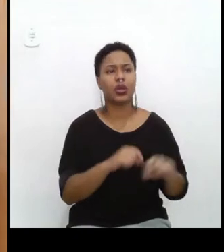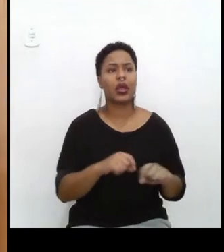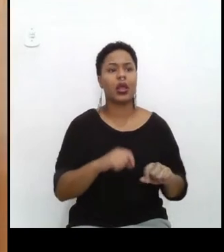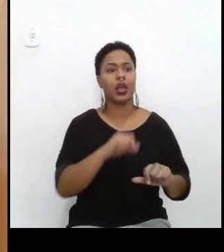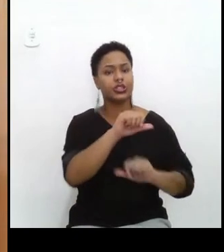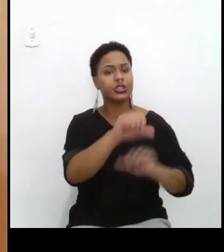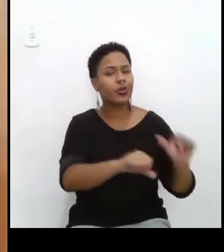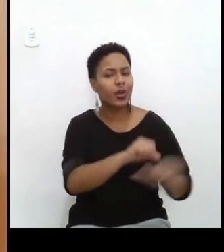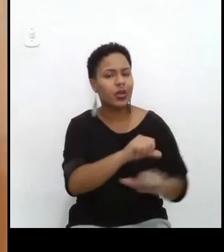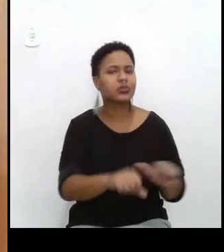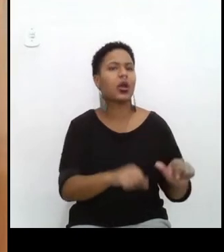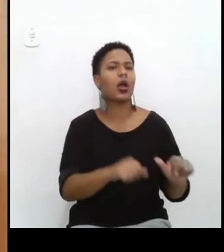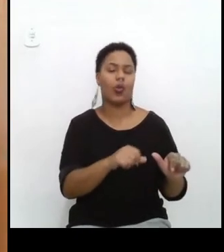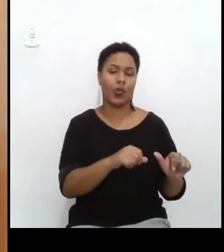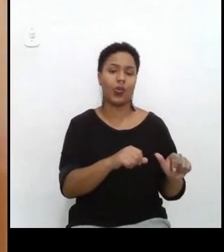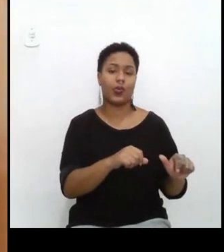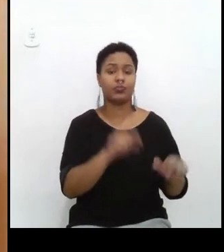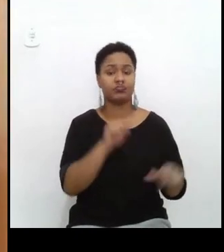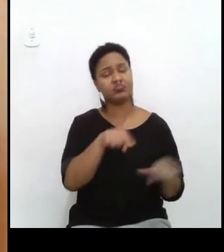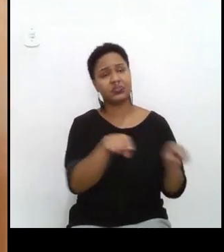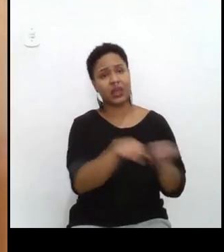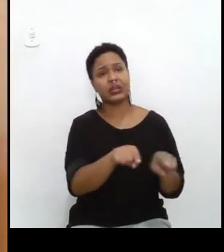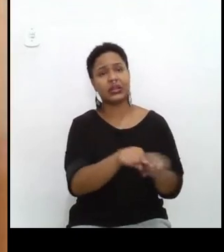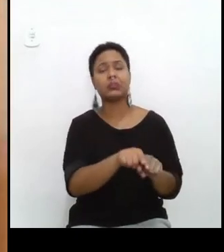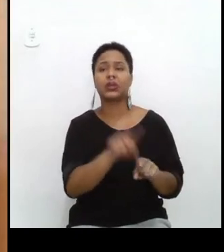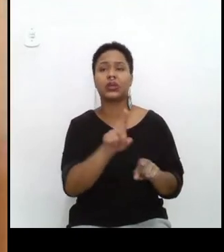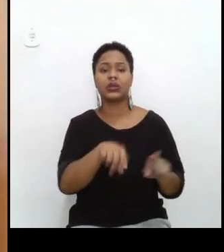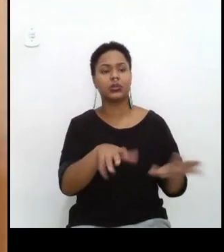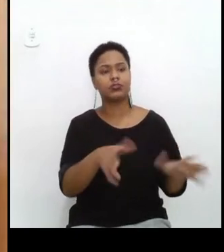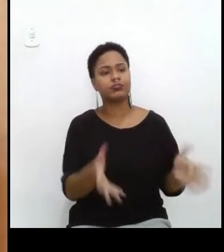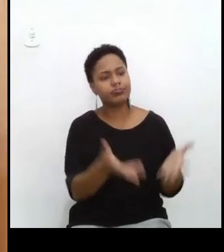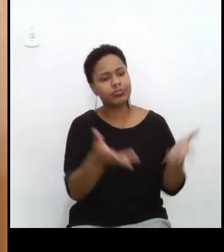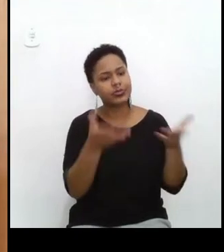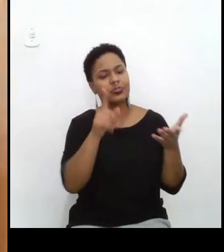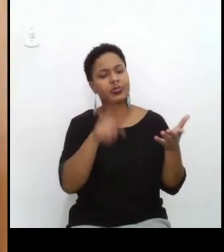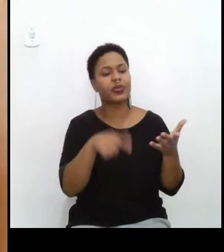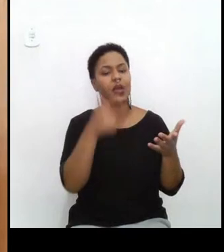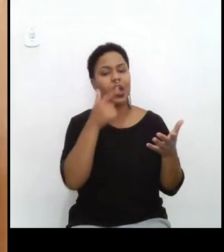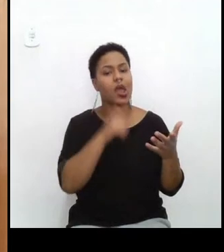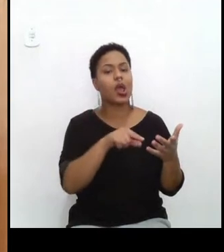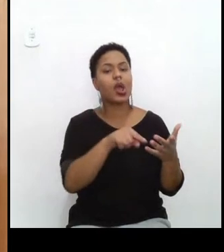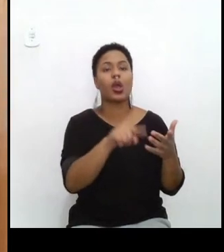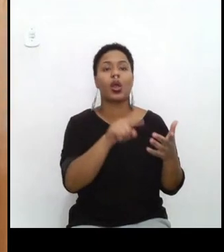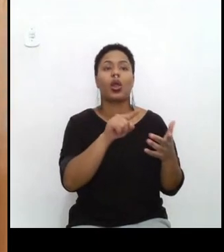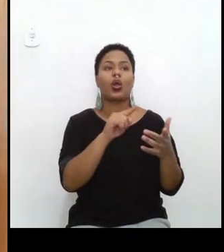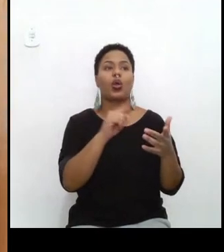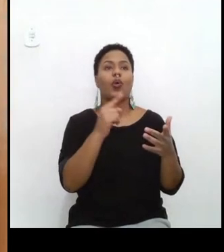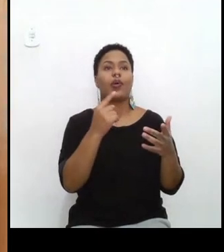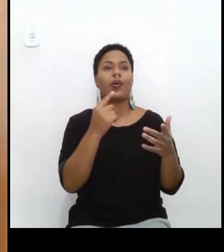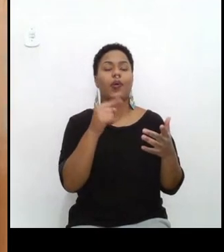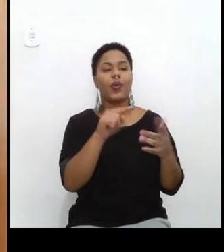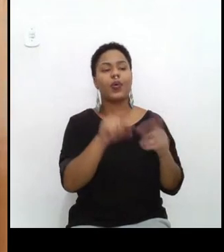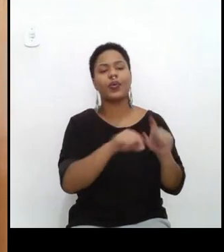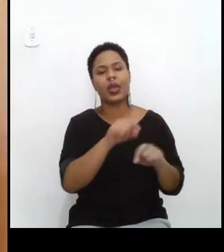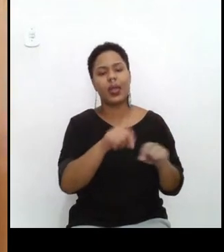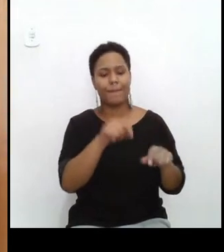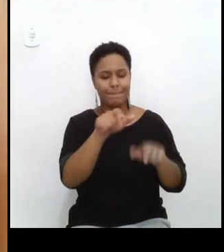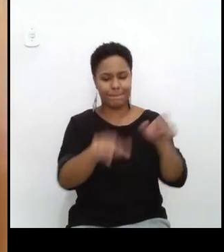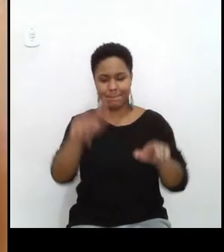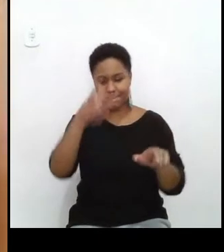sou que nem era ameaça para funciona na recepção não deve desta mesma olhada no passeio público e